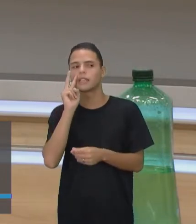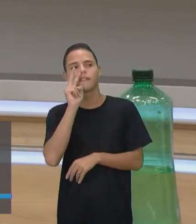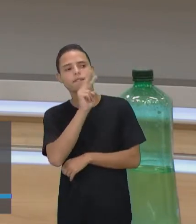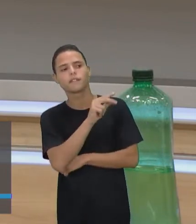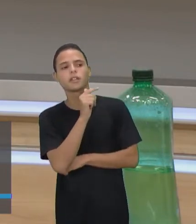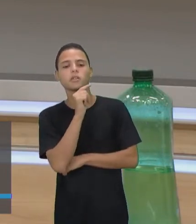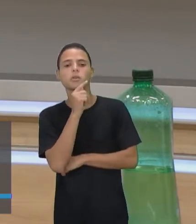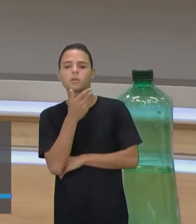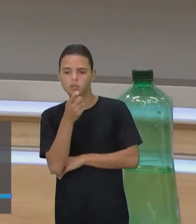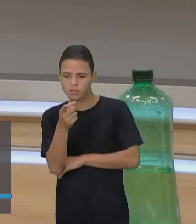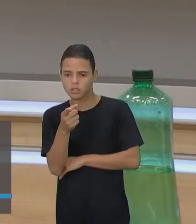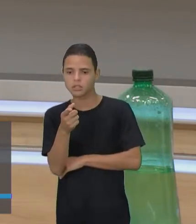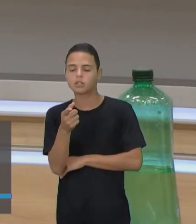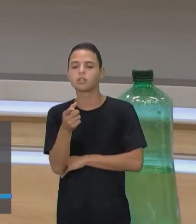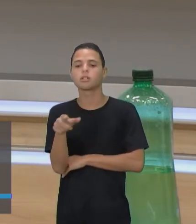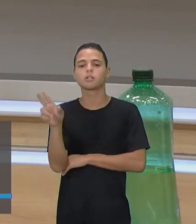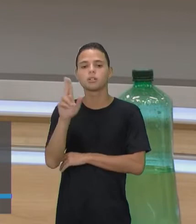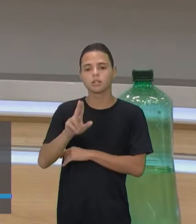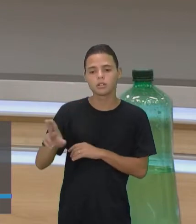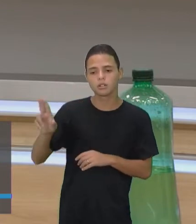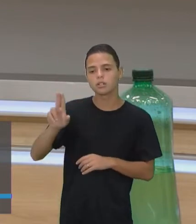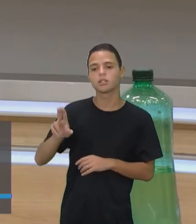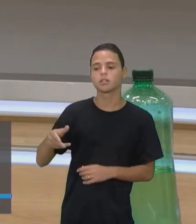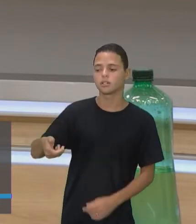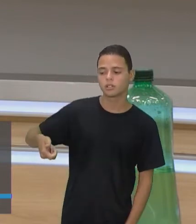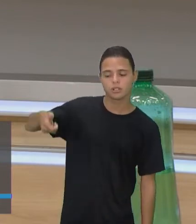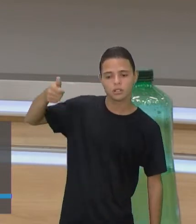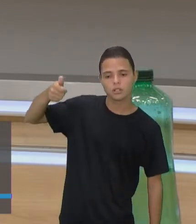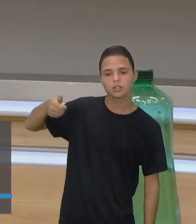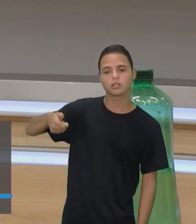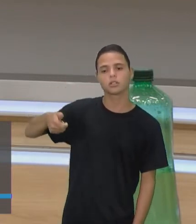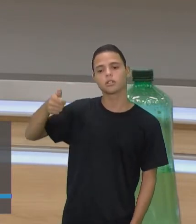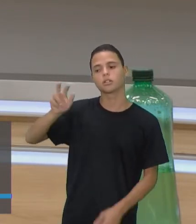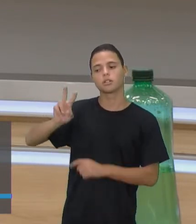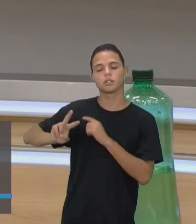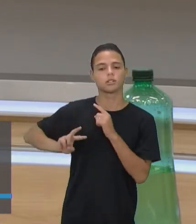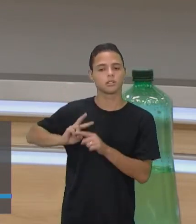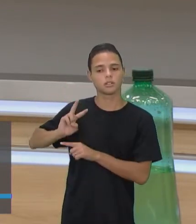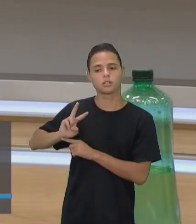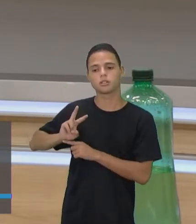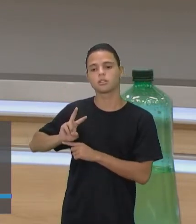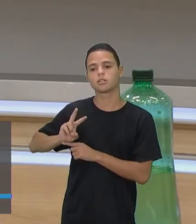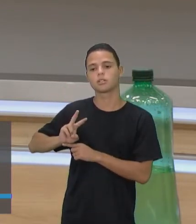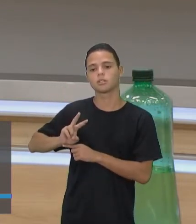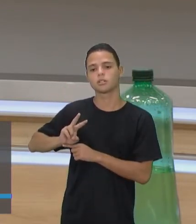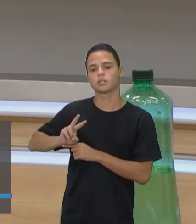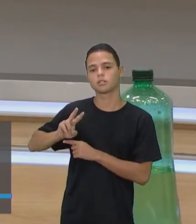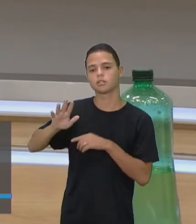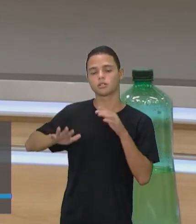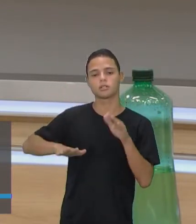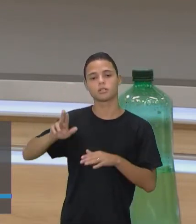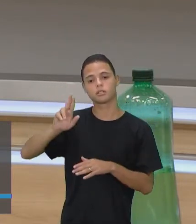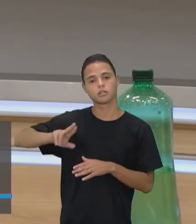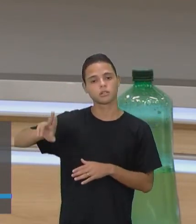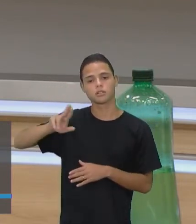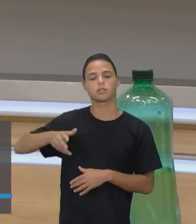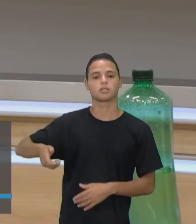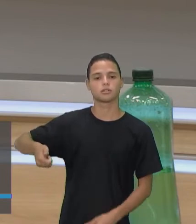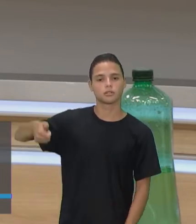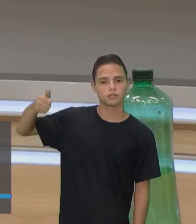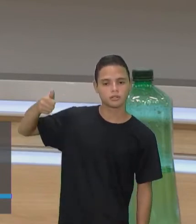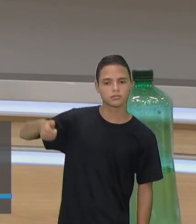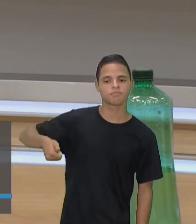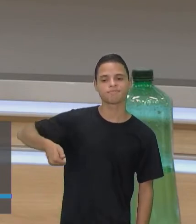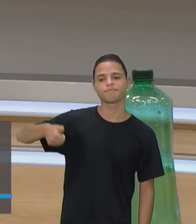mesmo, usa aquelas sacolas ecológicas, de vez de você, por exemplo, ficar toda vez que você ir no mercado, ficar pegando por sacola plástica, sabendo